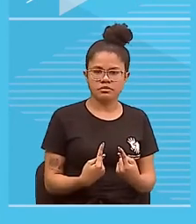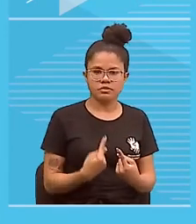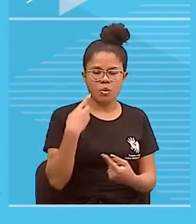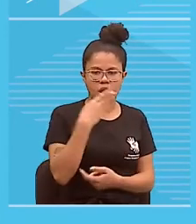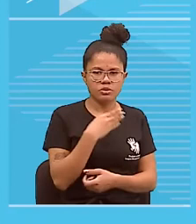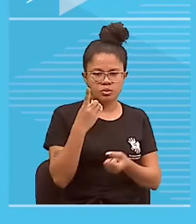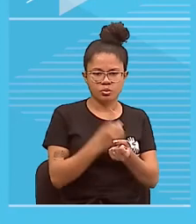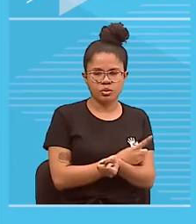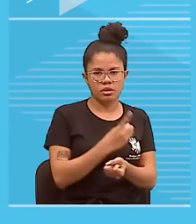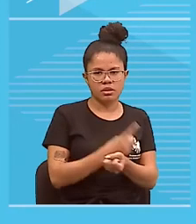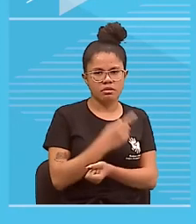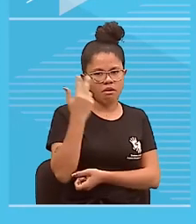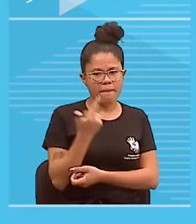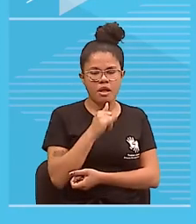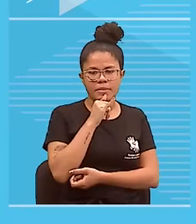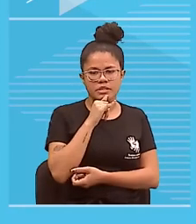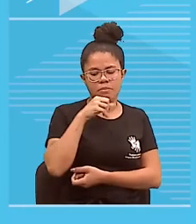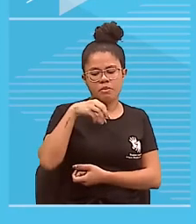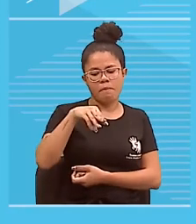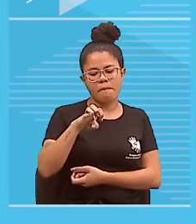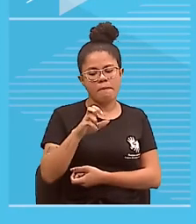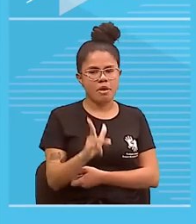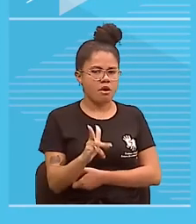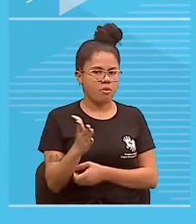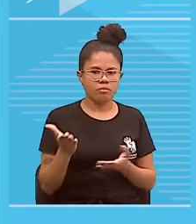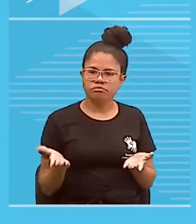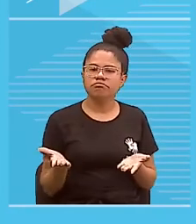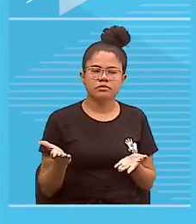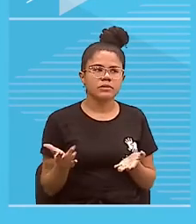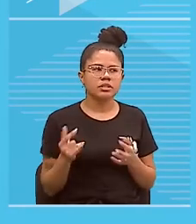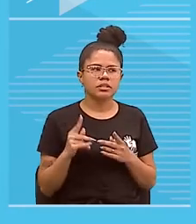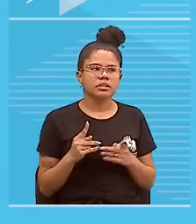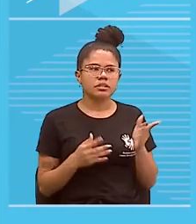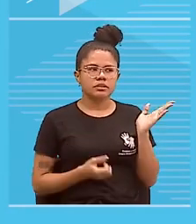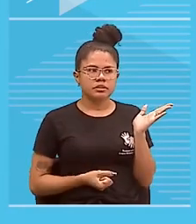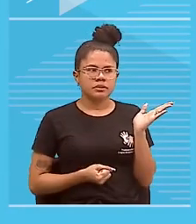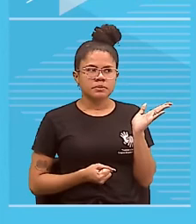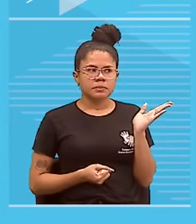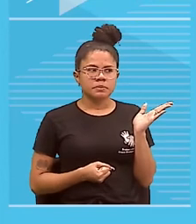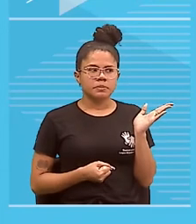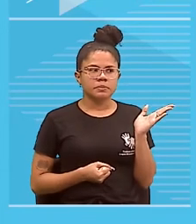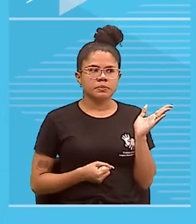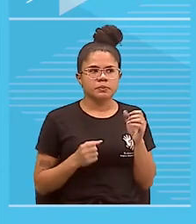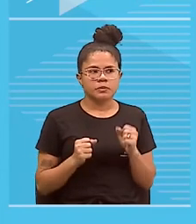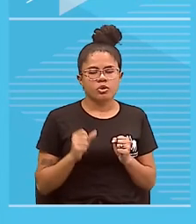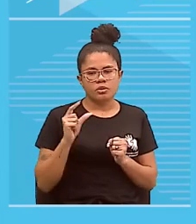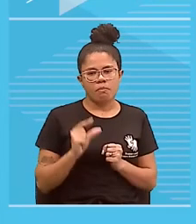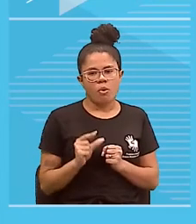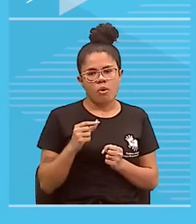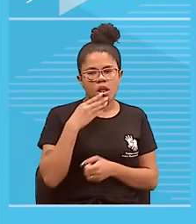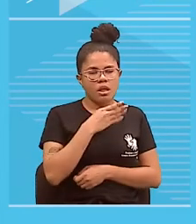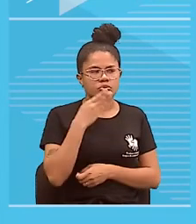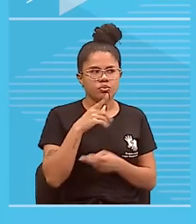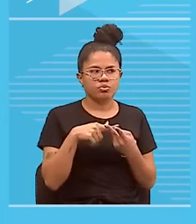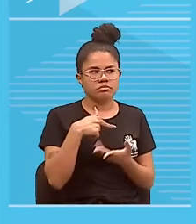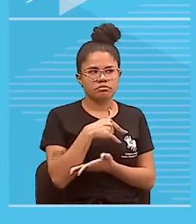quando eu reduzo 25% eu tenho um alimento Light essa redução pode ser de Açúcar gordura